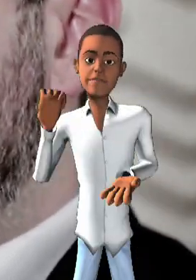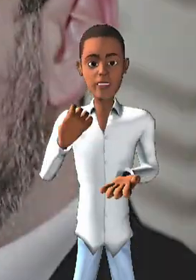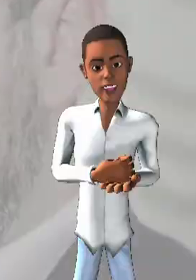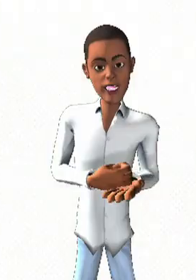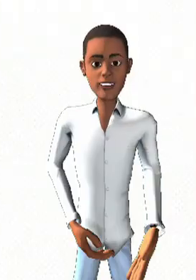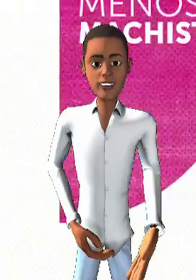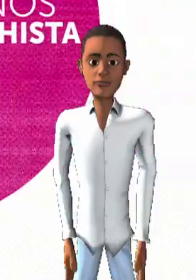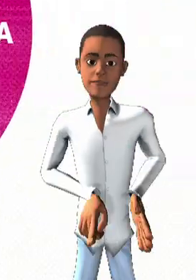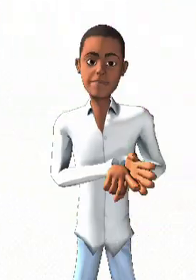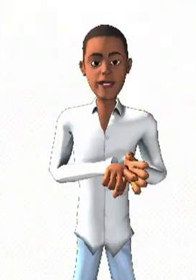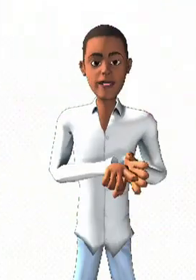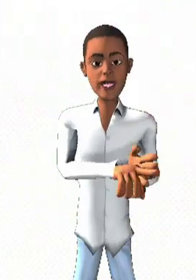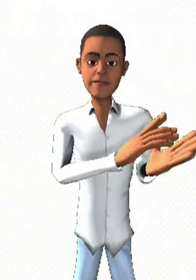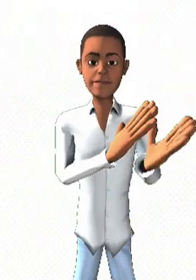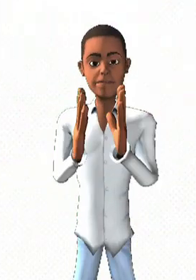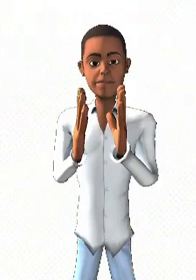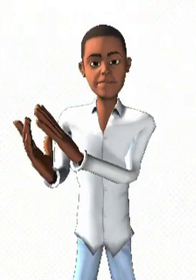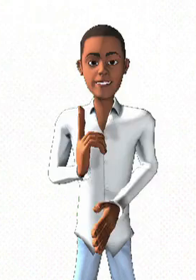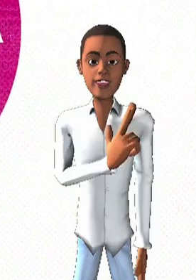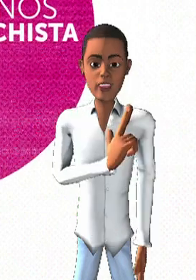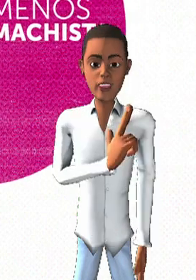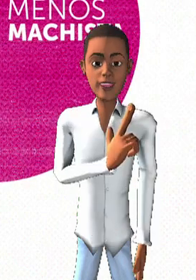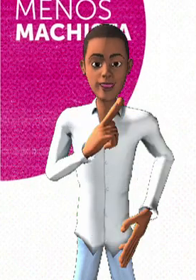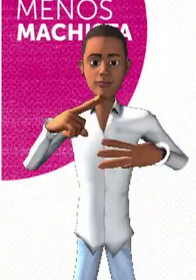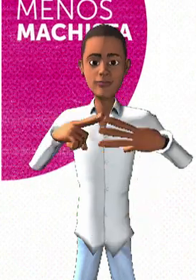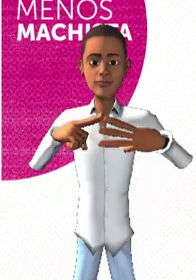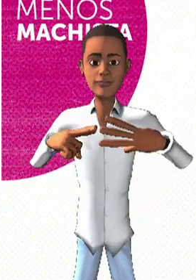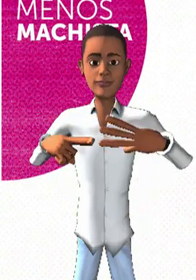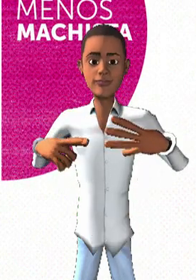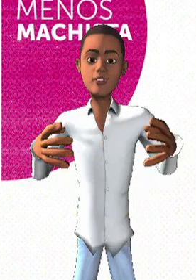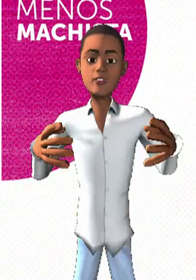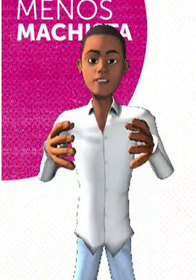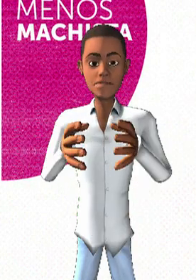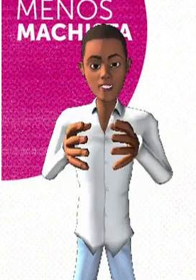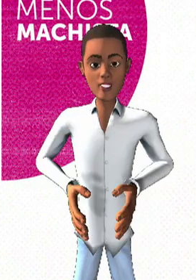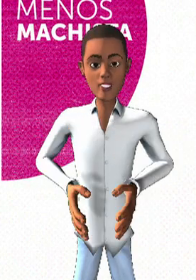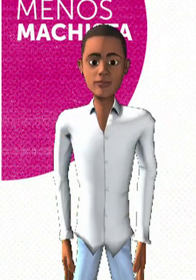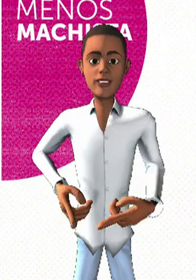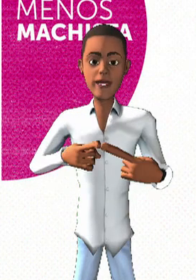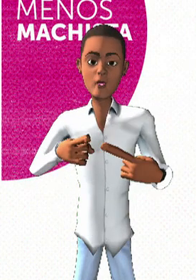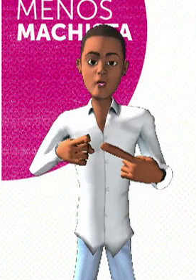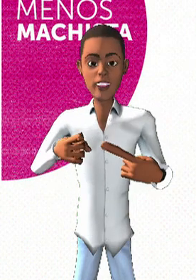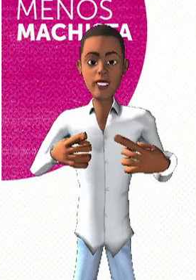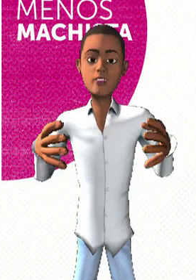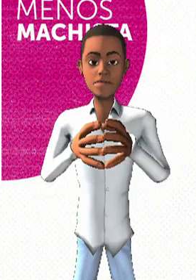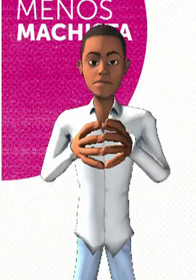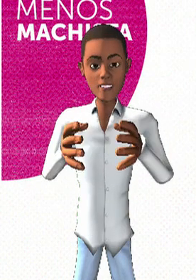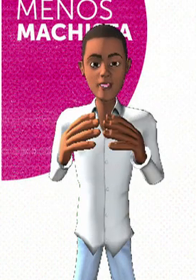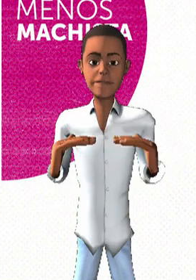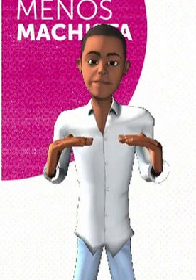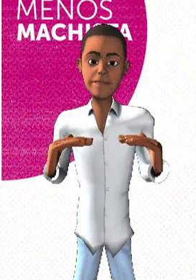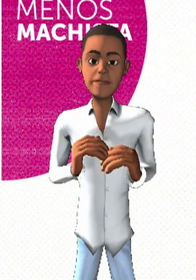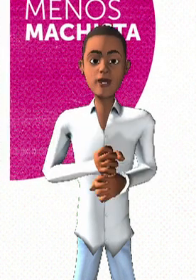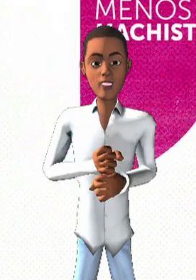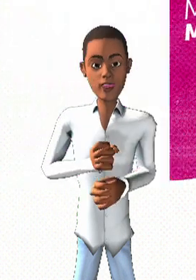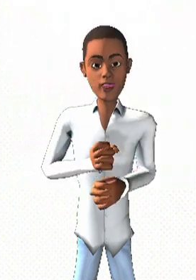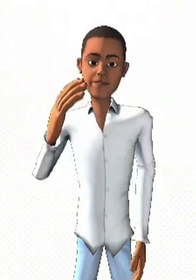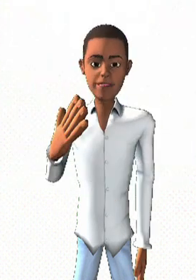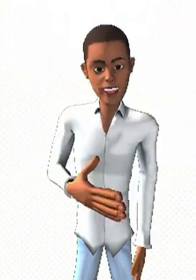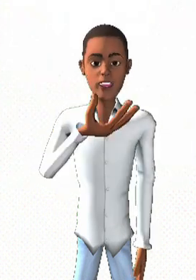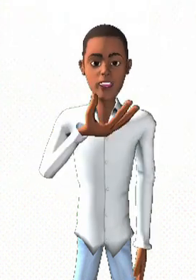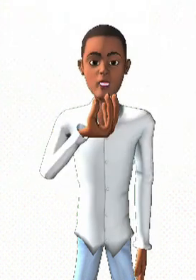homem e da mulher. Depois, no meio do caminho, nós temos 3 outros perfis. Um perfil específico